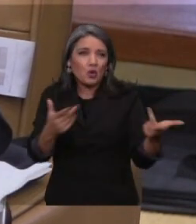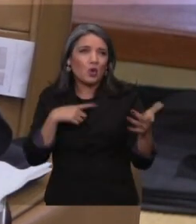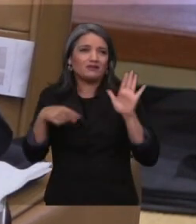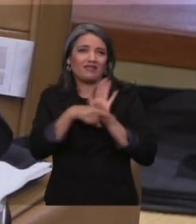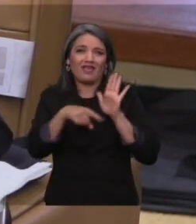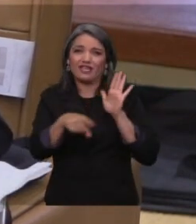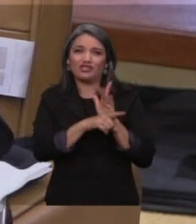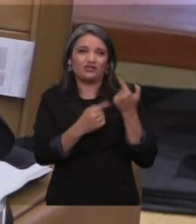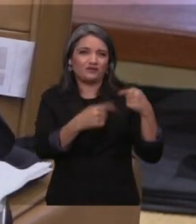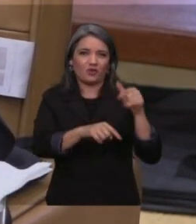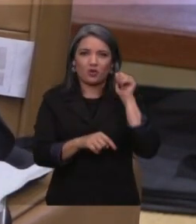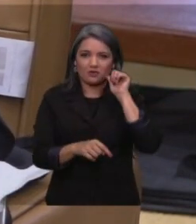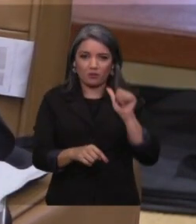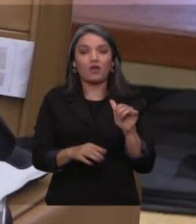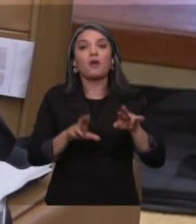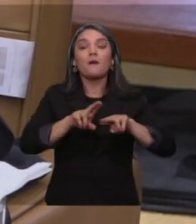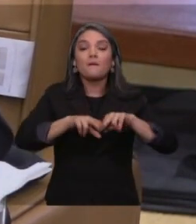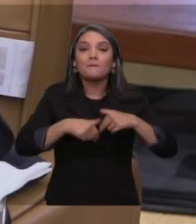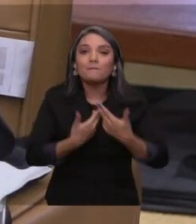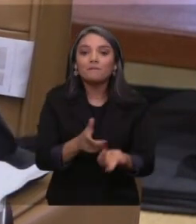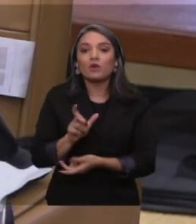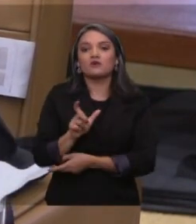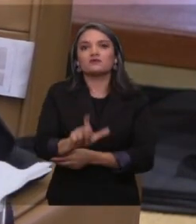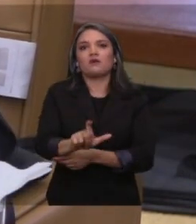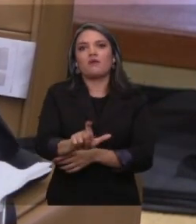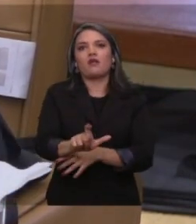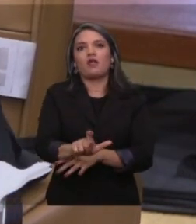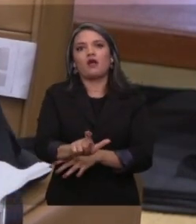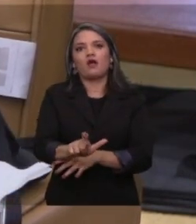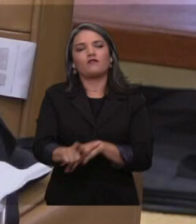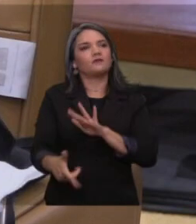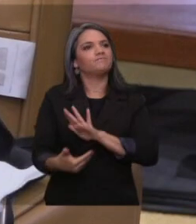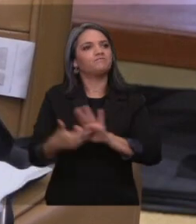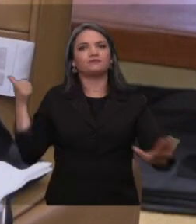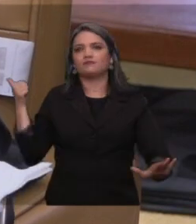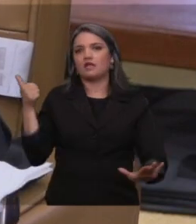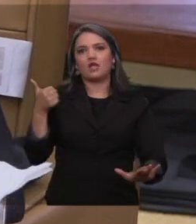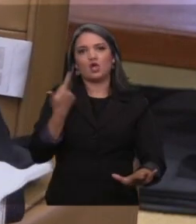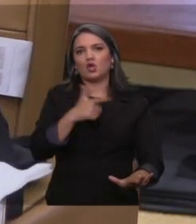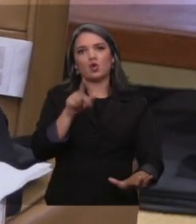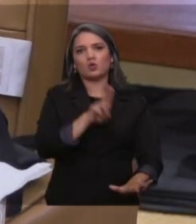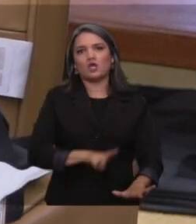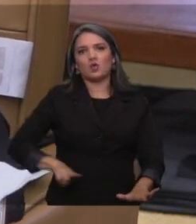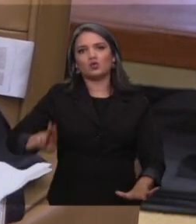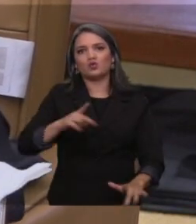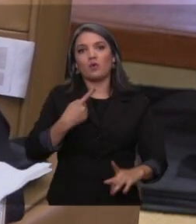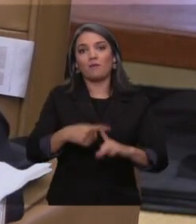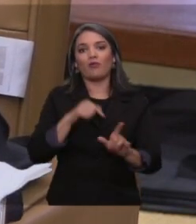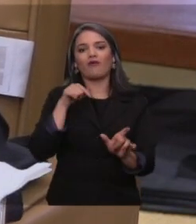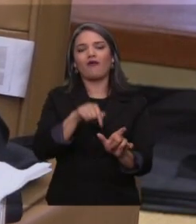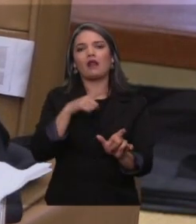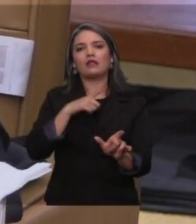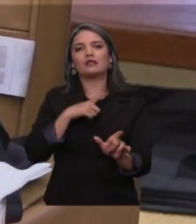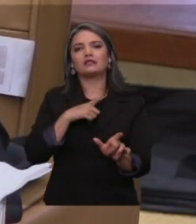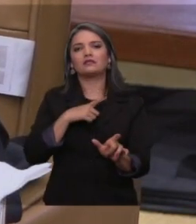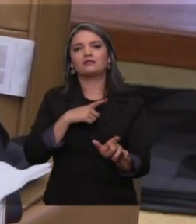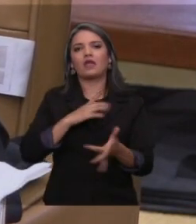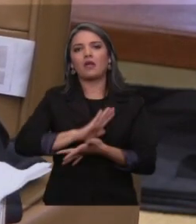são veículos de significados que carregam preconceitos e afirmações,